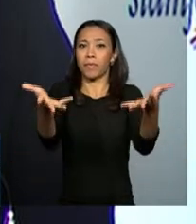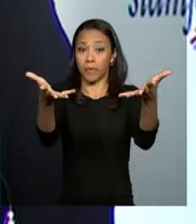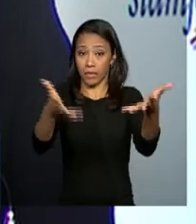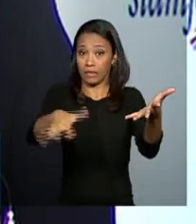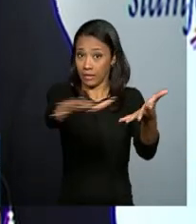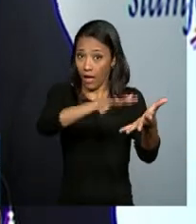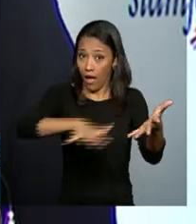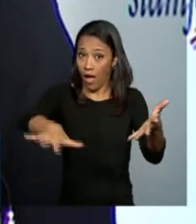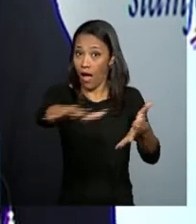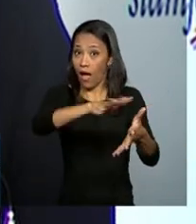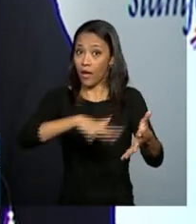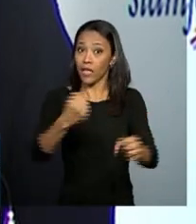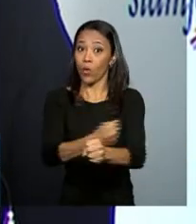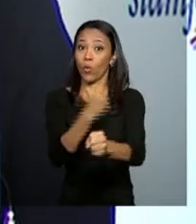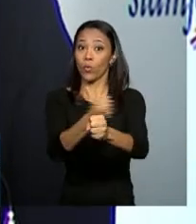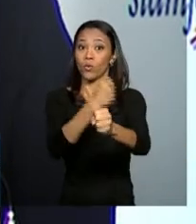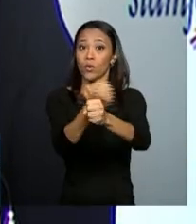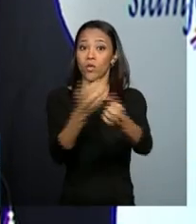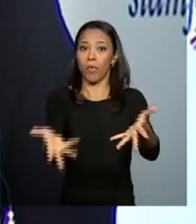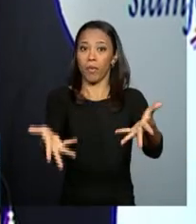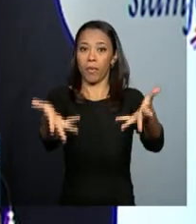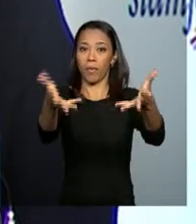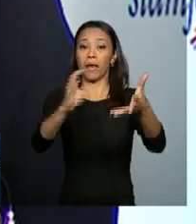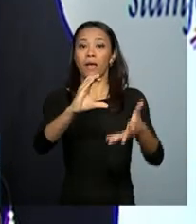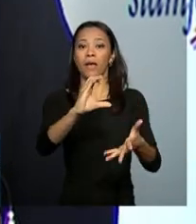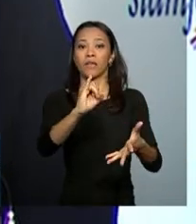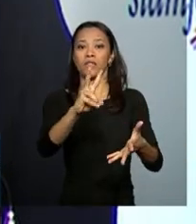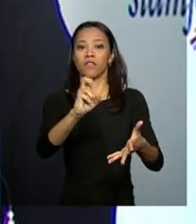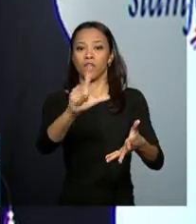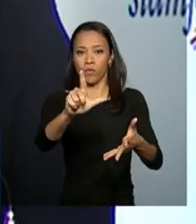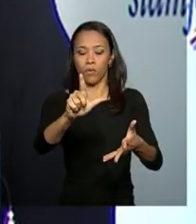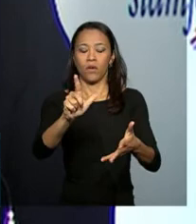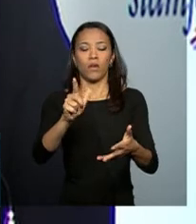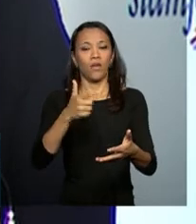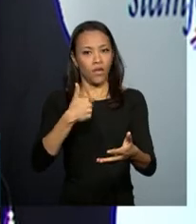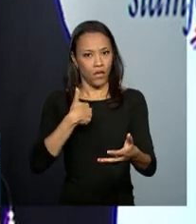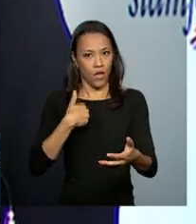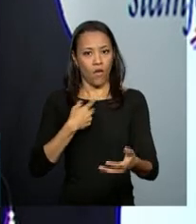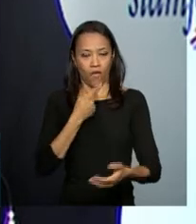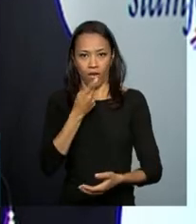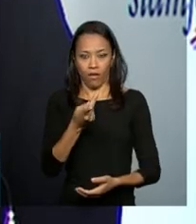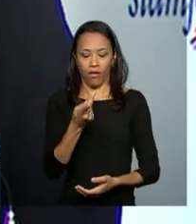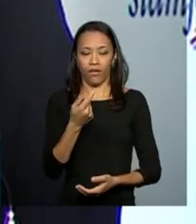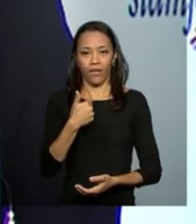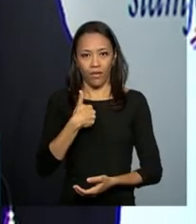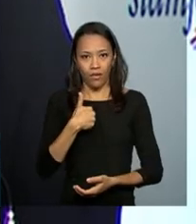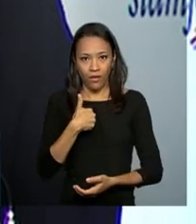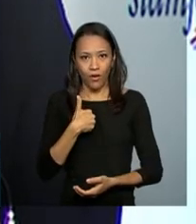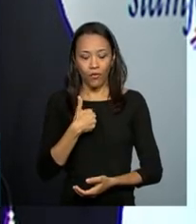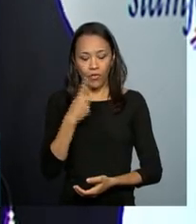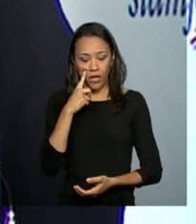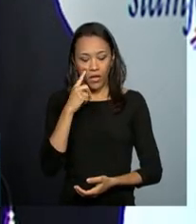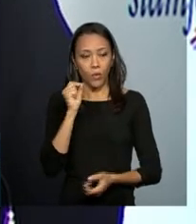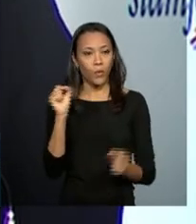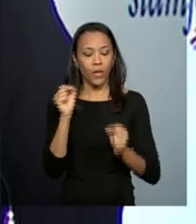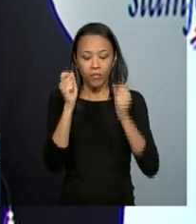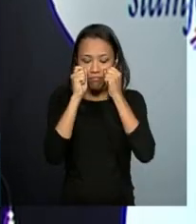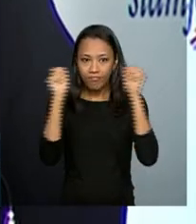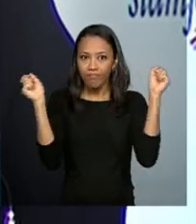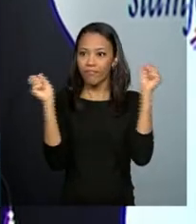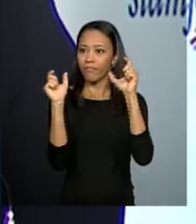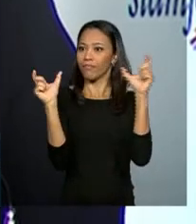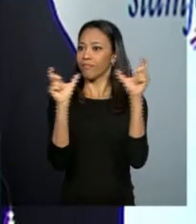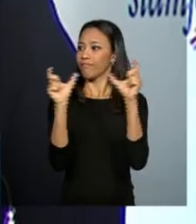setor da construção. E eu quero dizer que eu fiquei extremamente impressionada